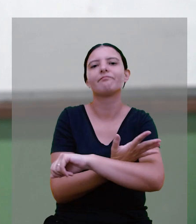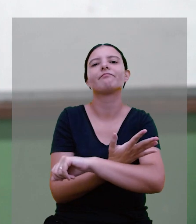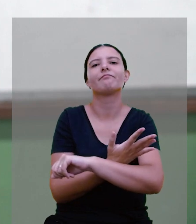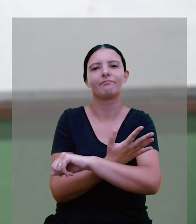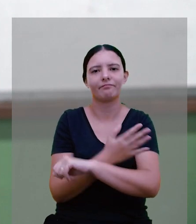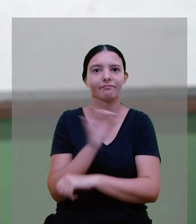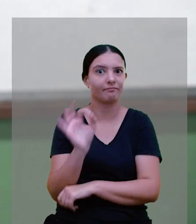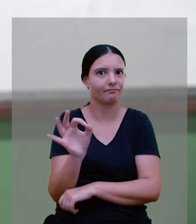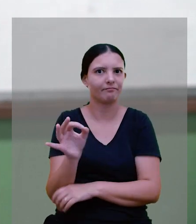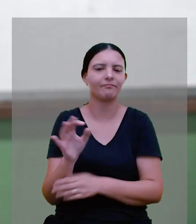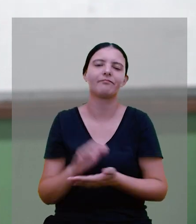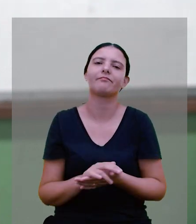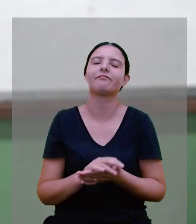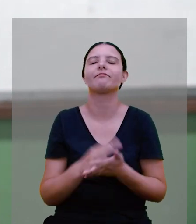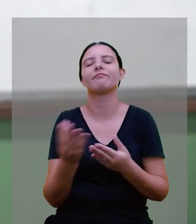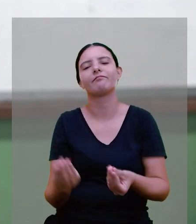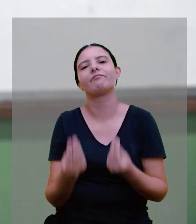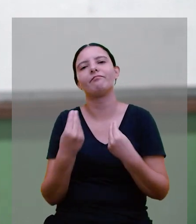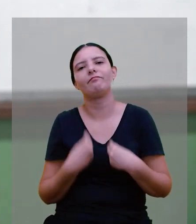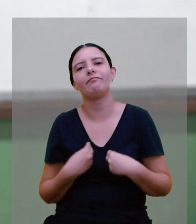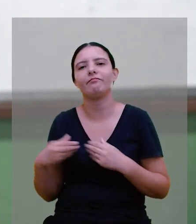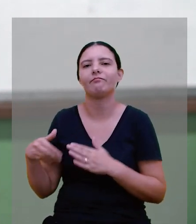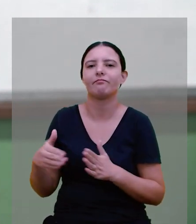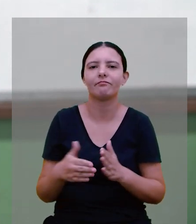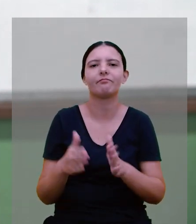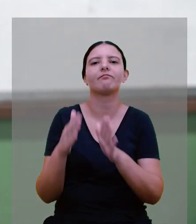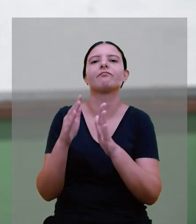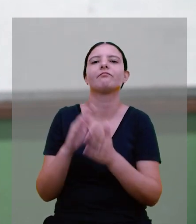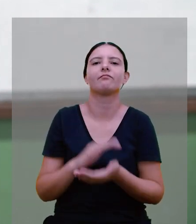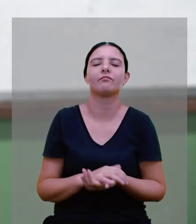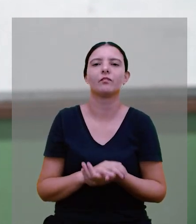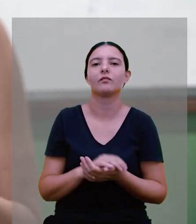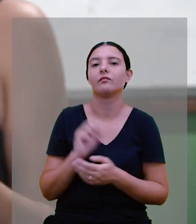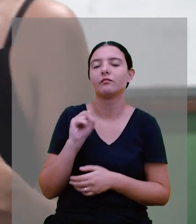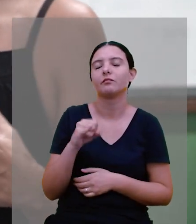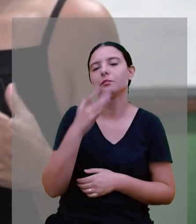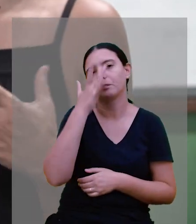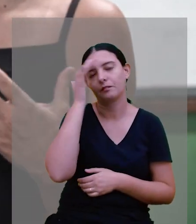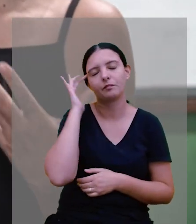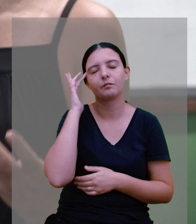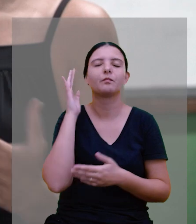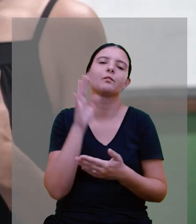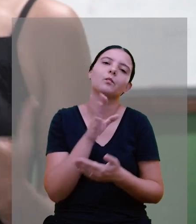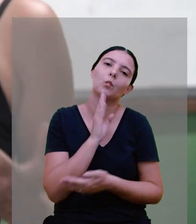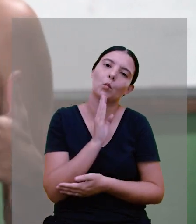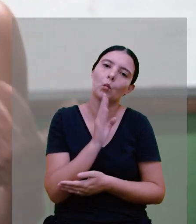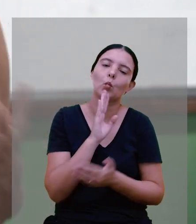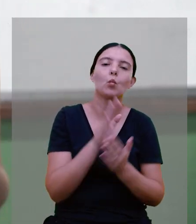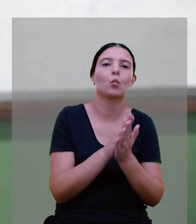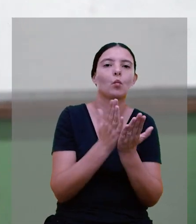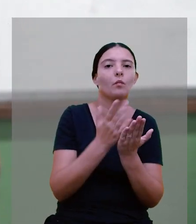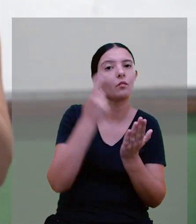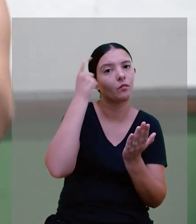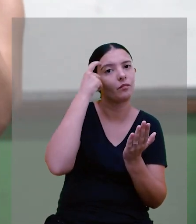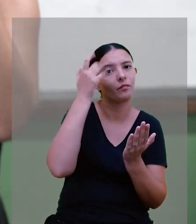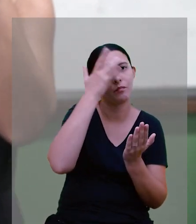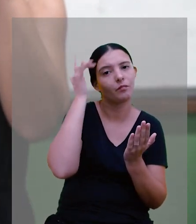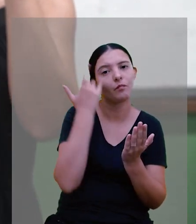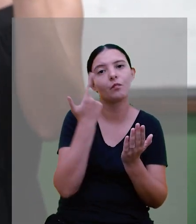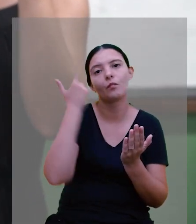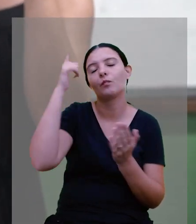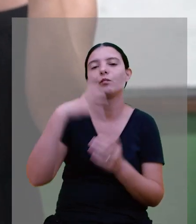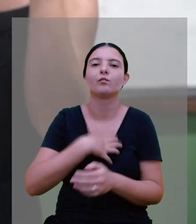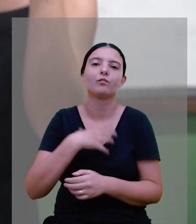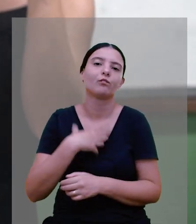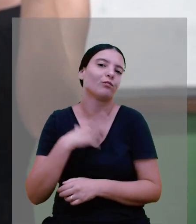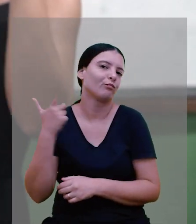não é? Vai te dando caminhos, né? Quer dizer, você conheceu ali, pelo livro, a mente de pessoas que você não conheceria de outro